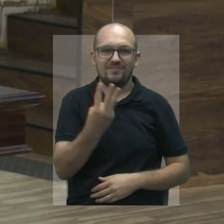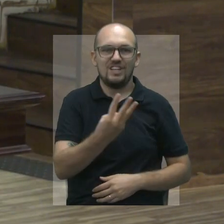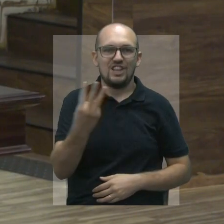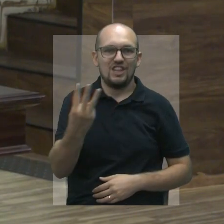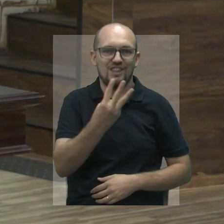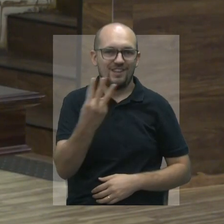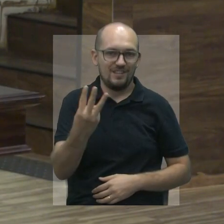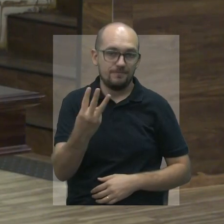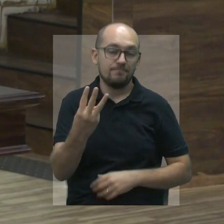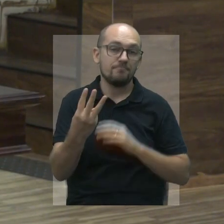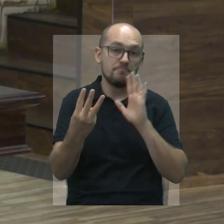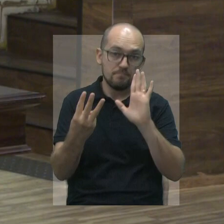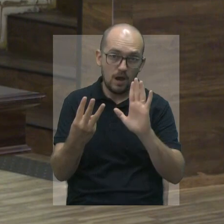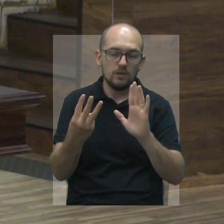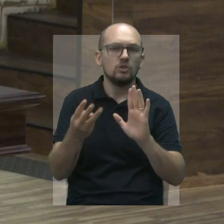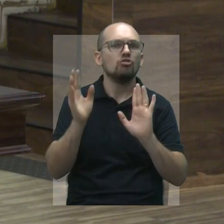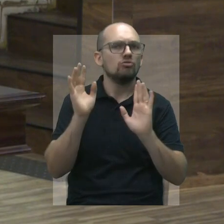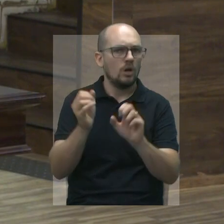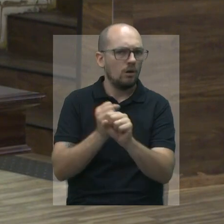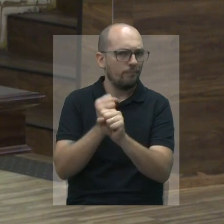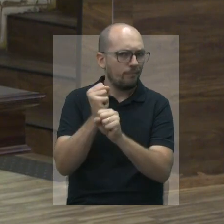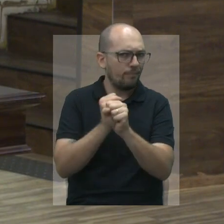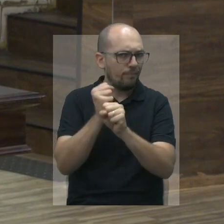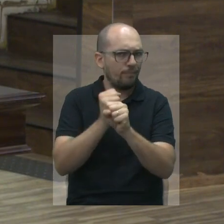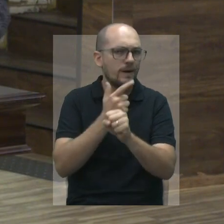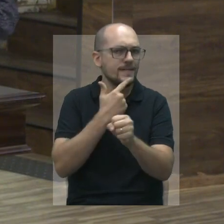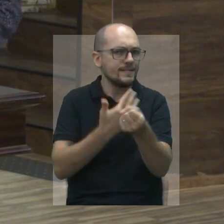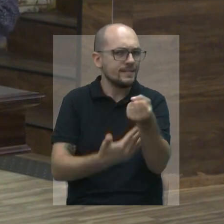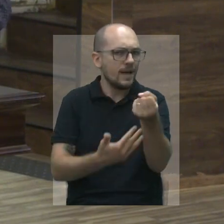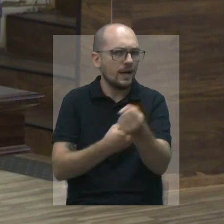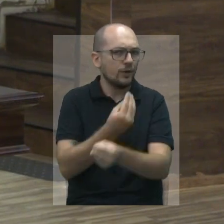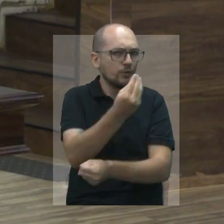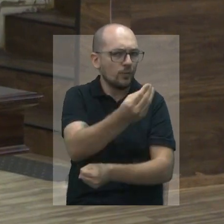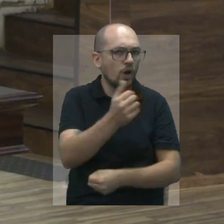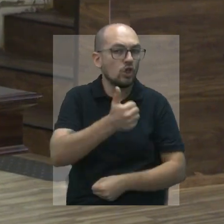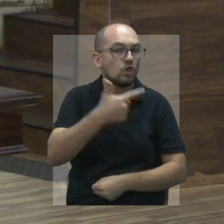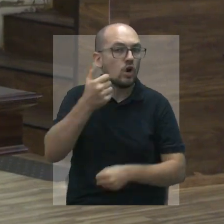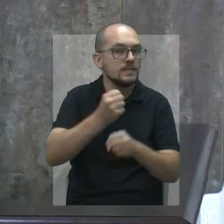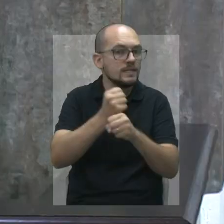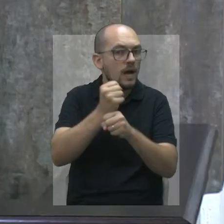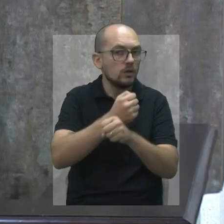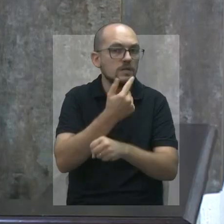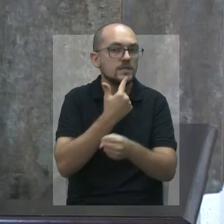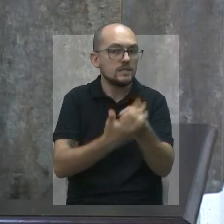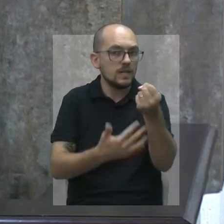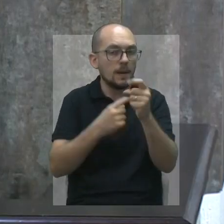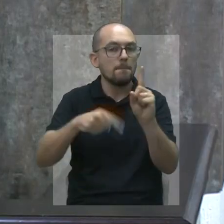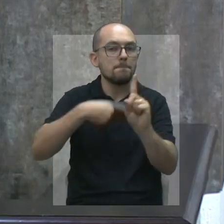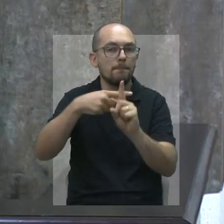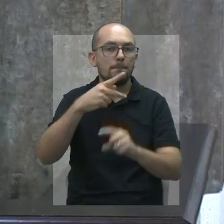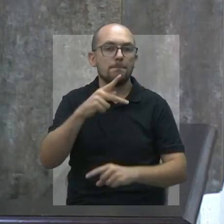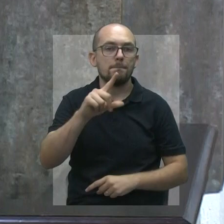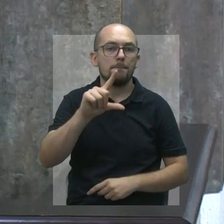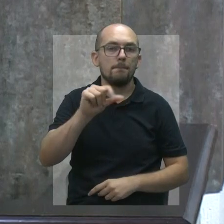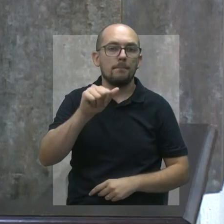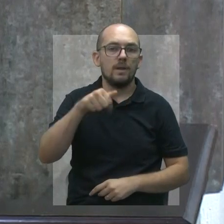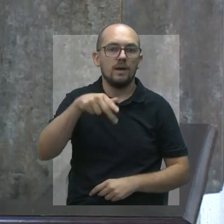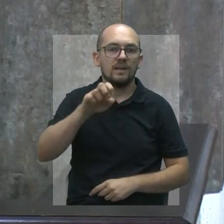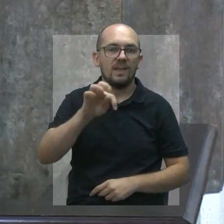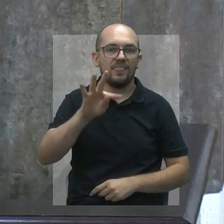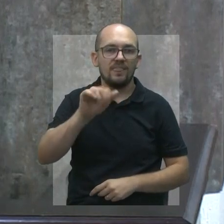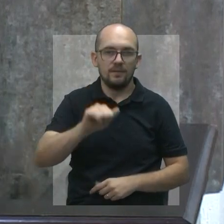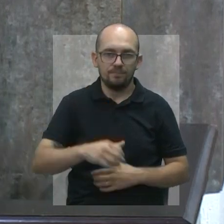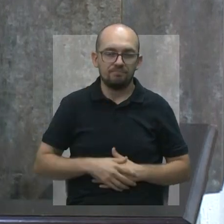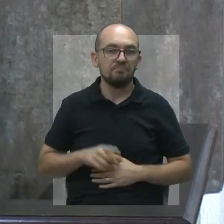anos de idade, é doador de sangue de plaquetas há 12 anos. Ele foi o escolhido para discursar em